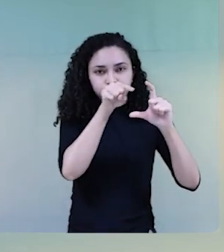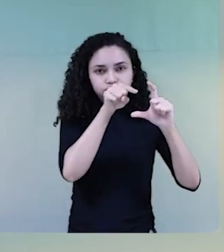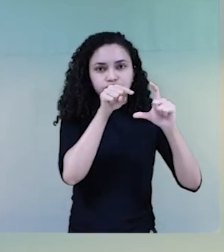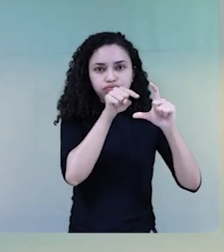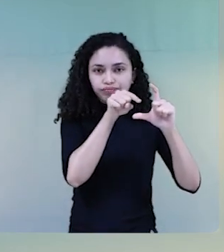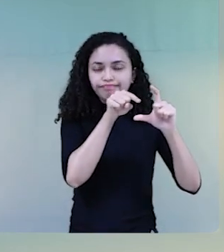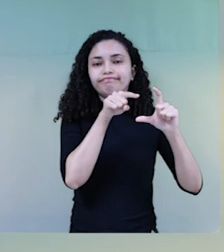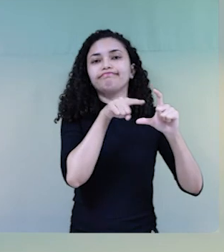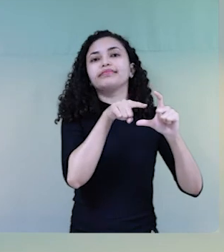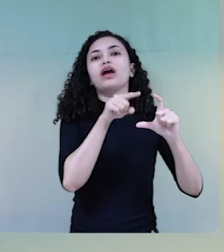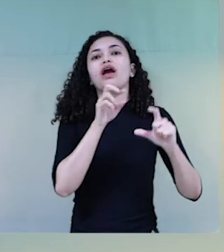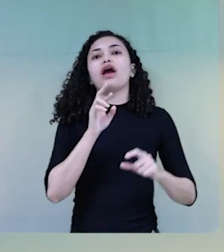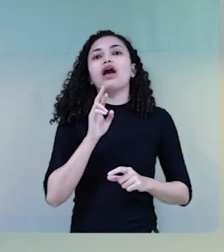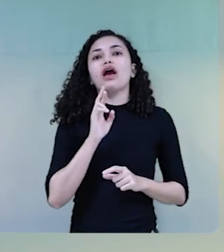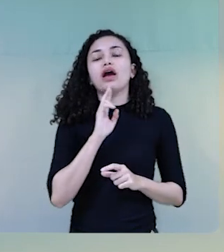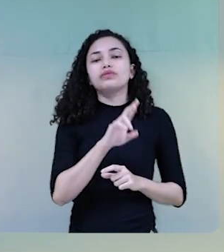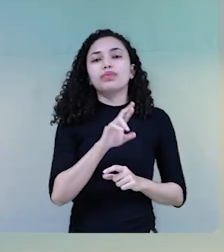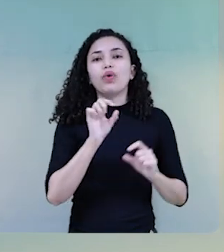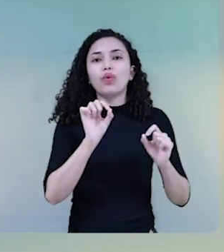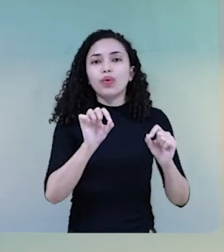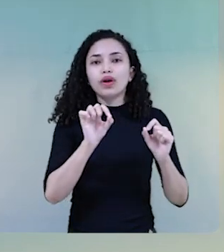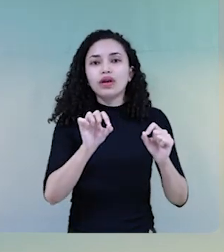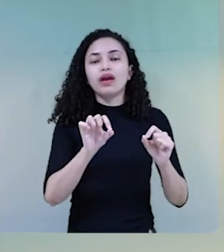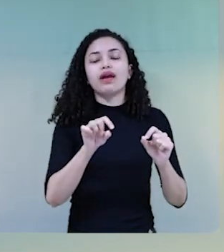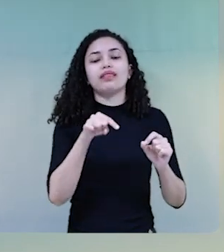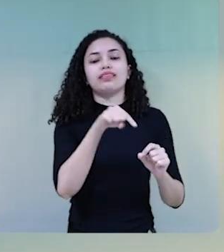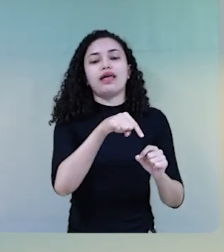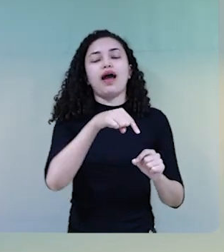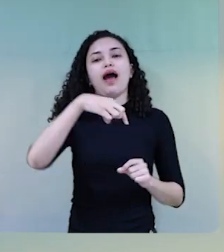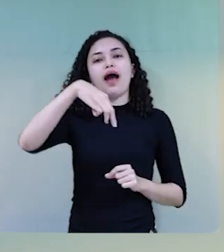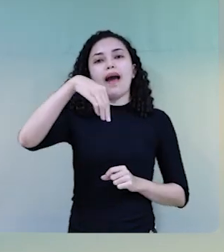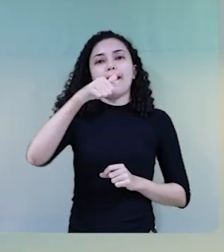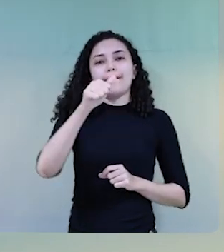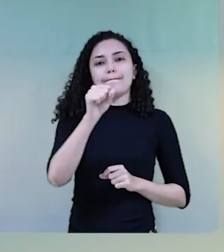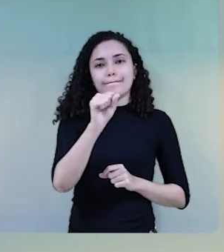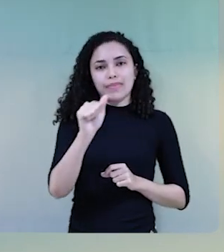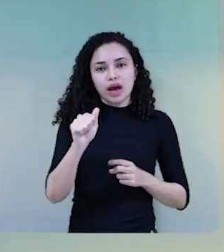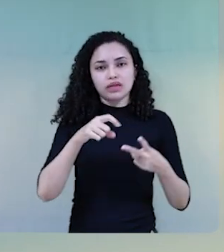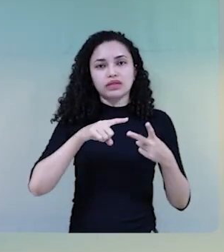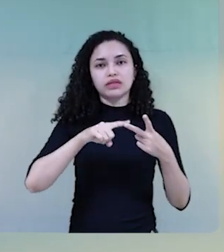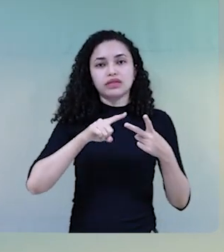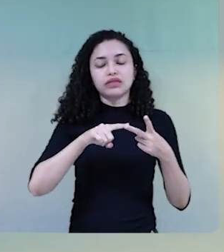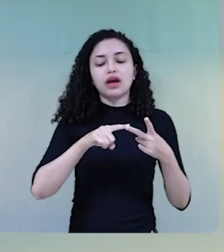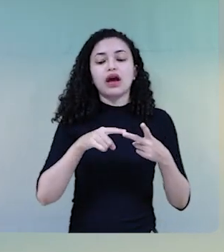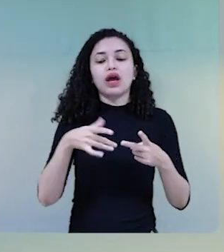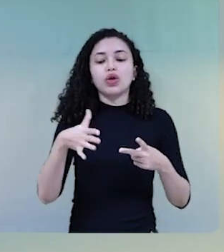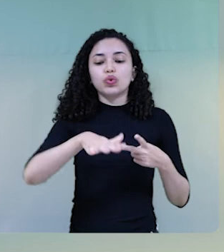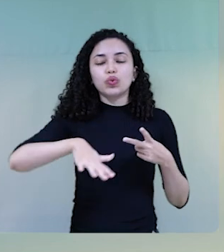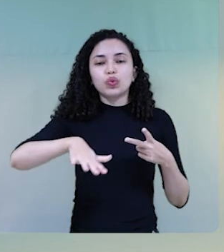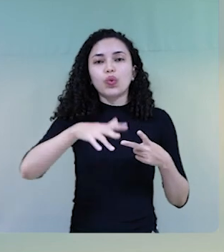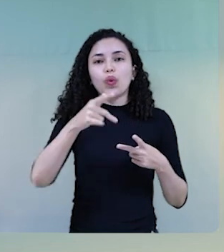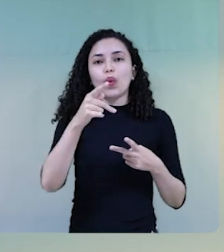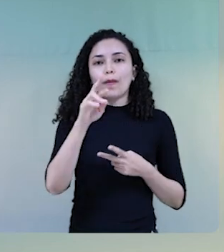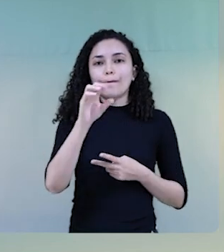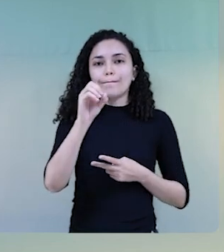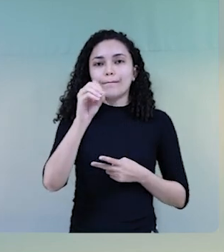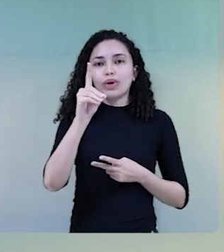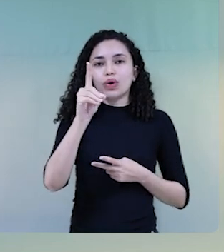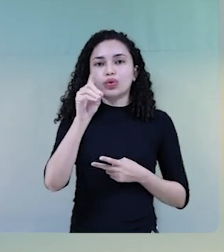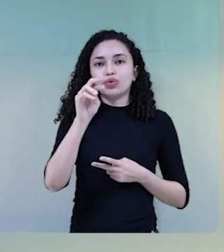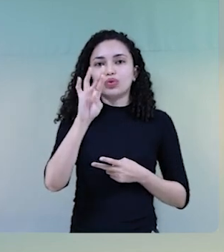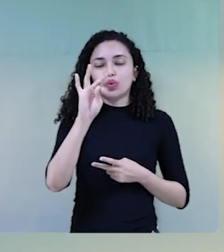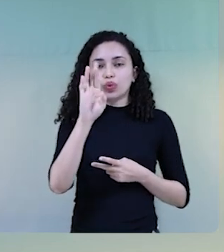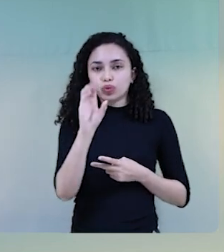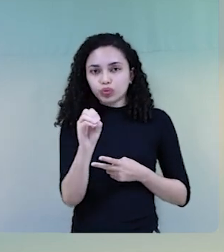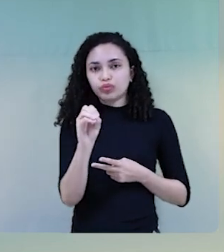Do produto da massa pela velocidade dividido por quem? Pela carga vezes o campo magnético. E essa partícula, quando ela fica girando, porque ela